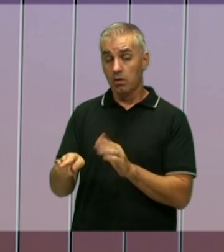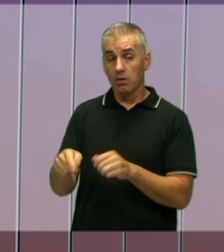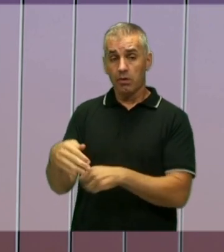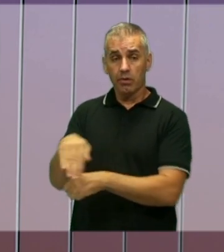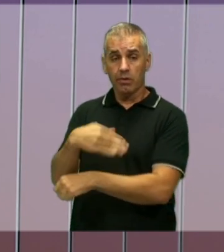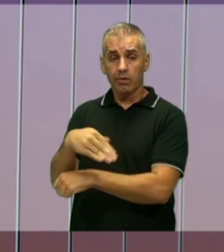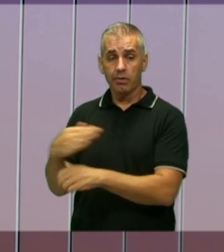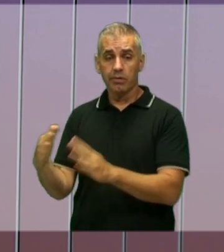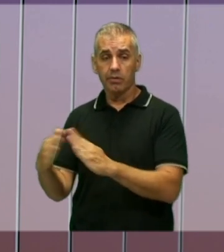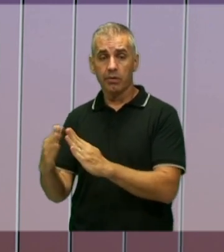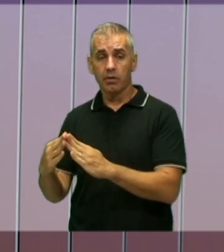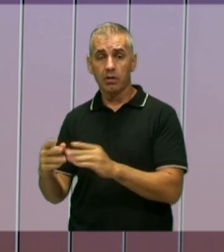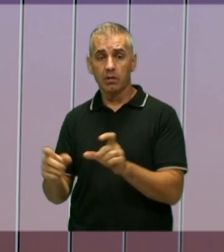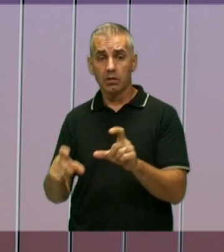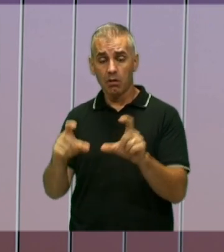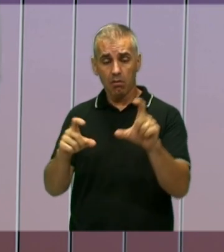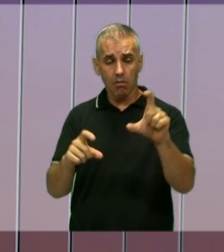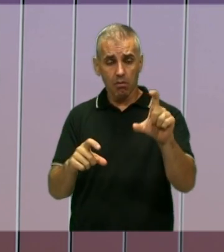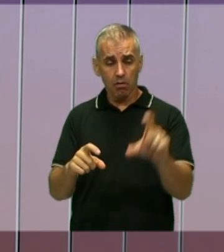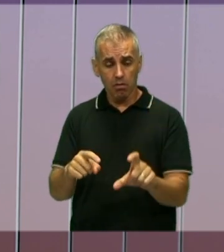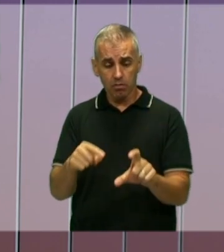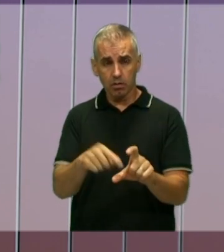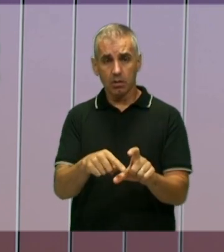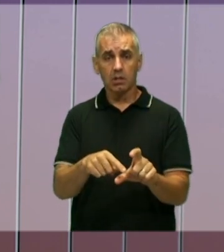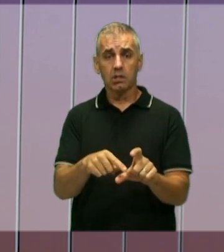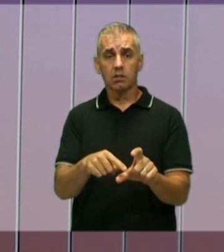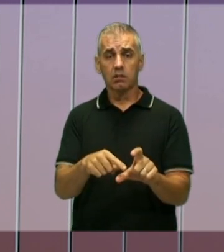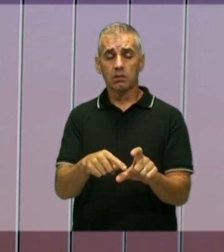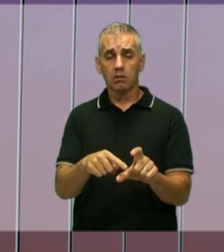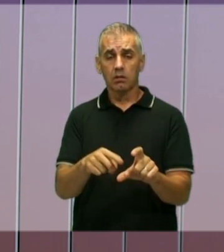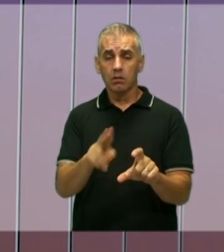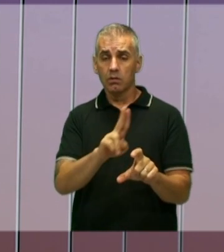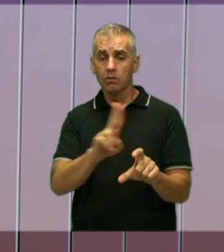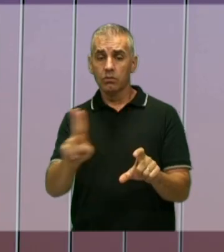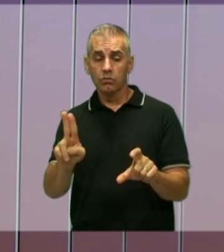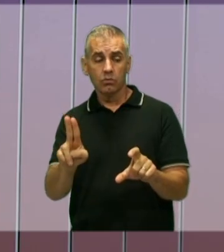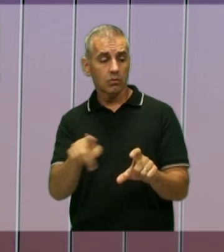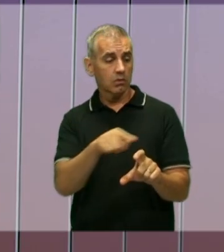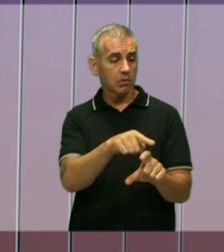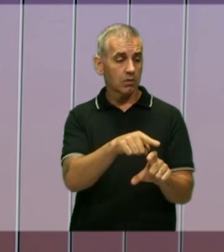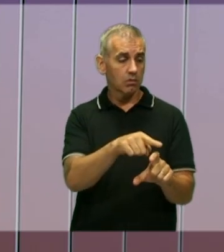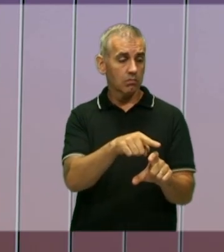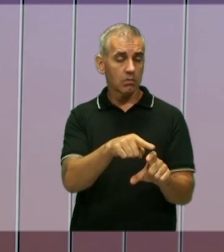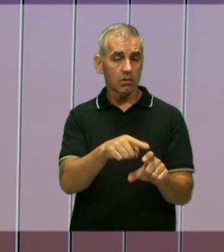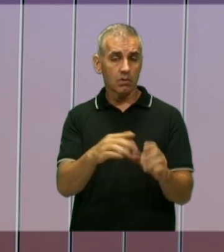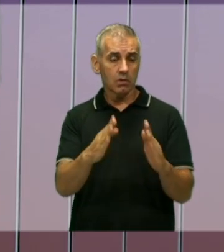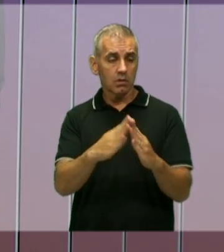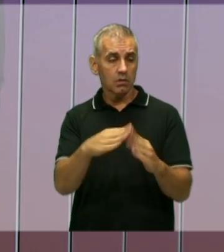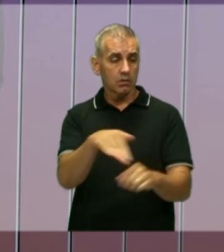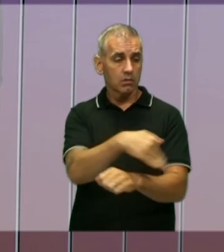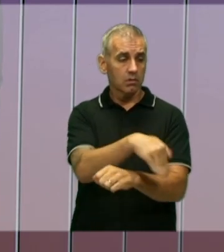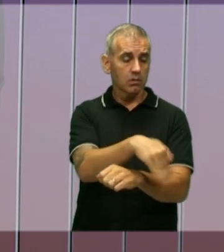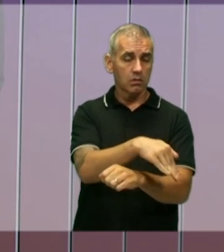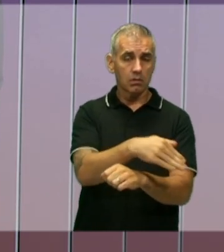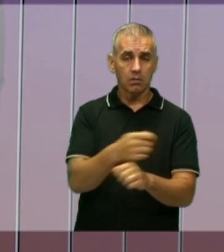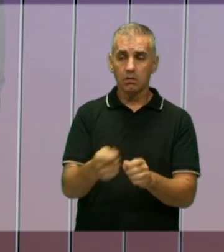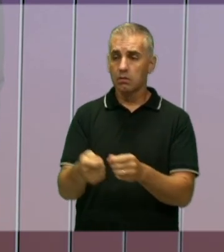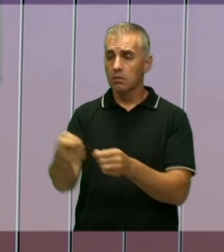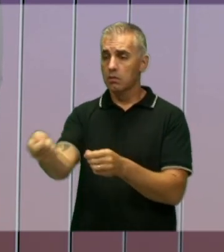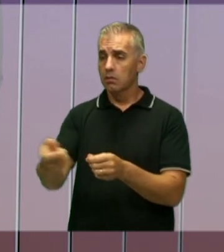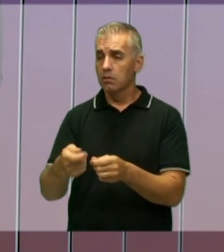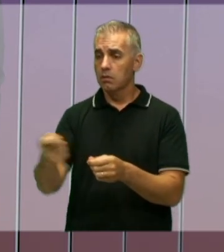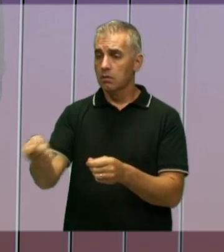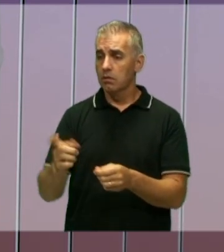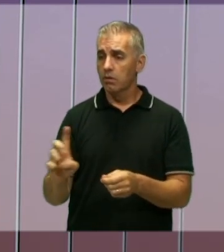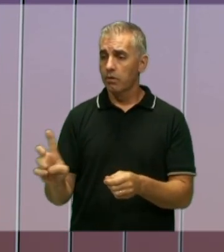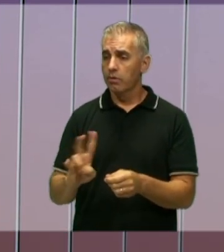lá o cartão, né, social do morador de rua, que é R$600 por mês. O morador de rua pega o cartão, ele entrega na biqueira e ele vai consumindo droga